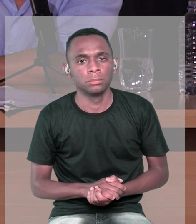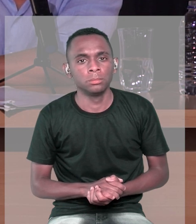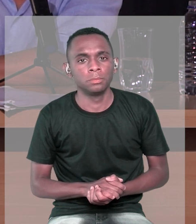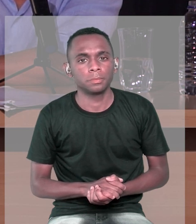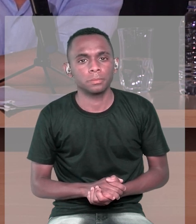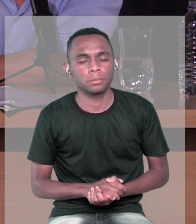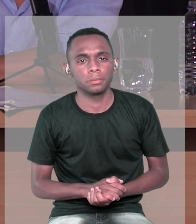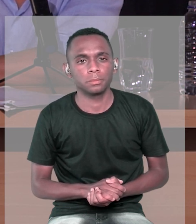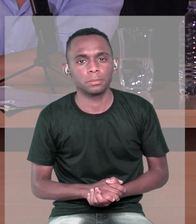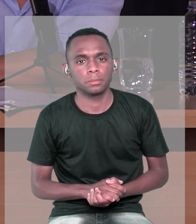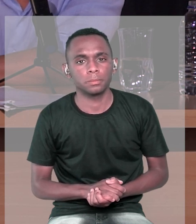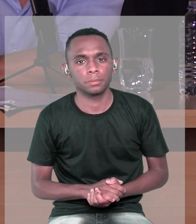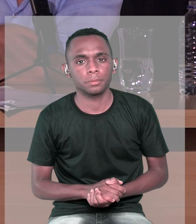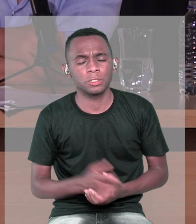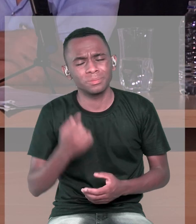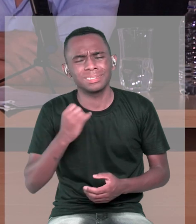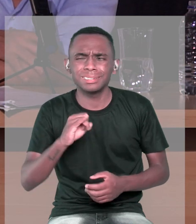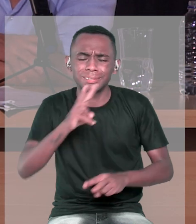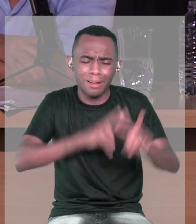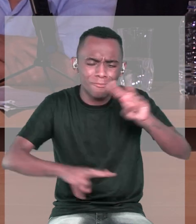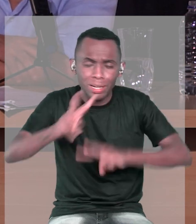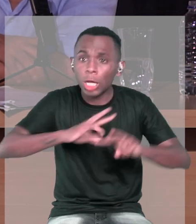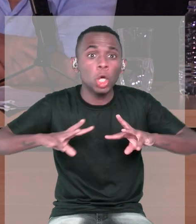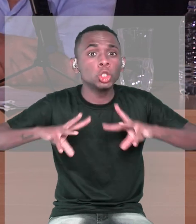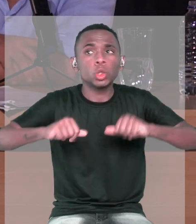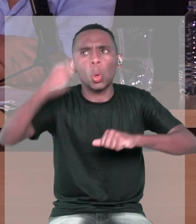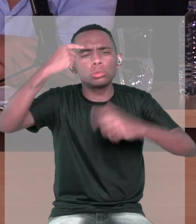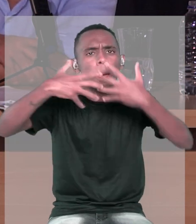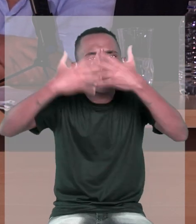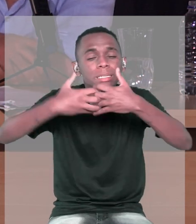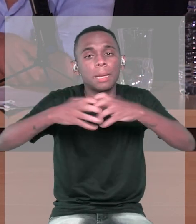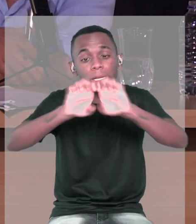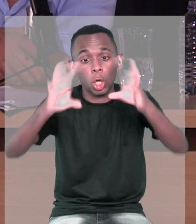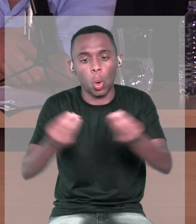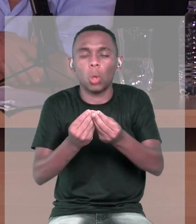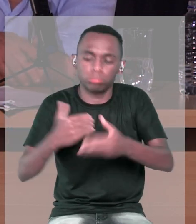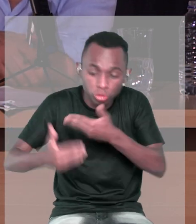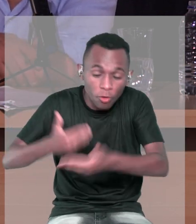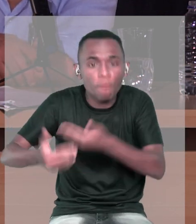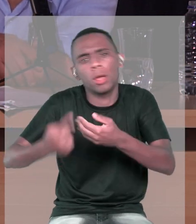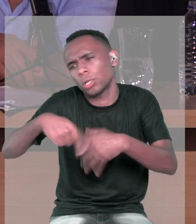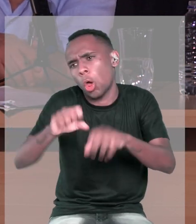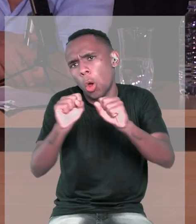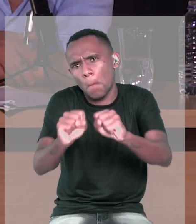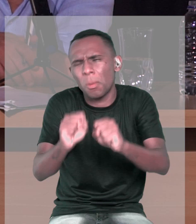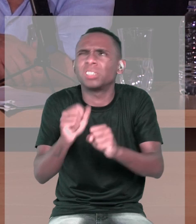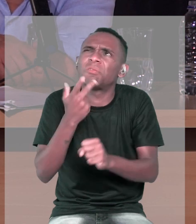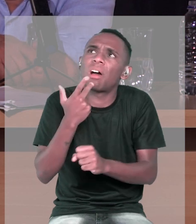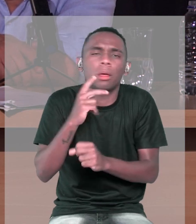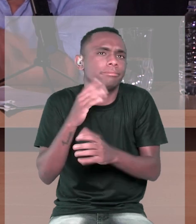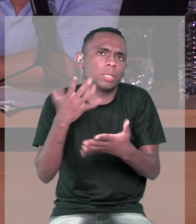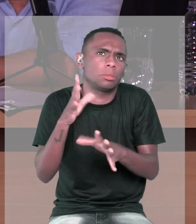30, 40 ans, Se vocês analisarem todo o pensamento ecológico que se desenvolve agora, né, já podemos falar de 20,